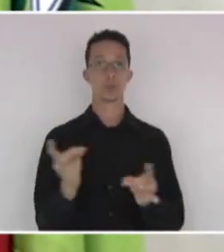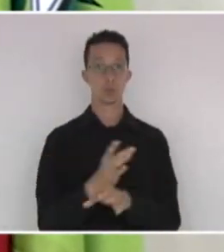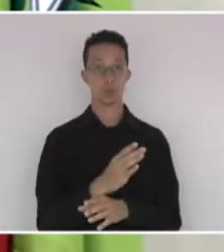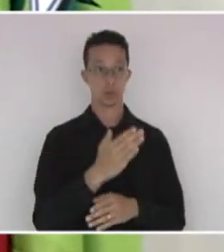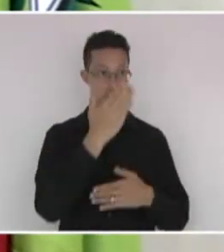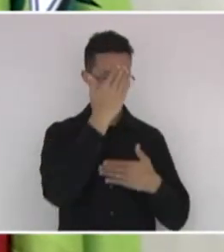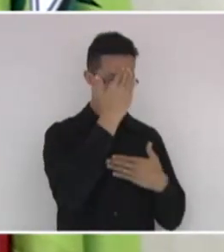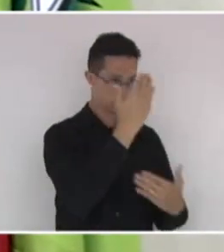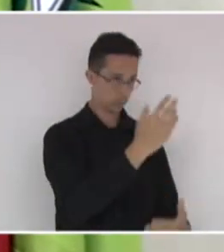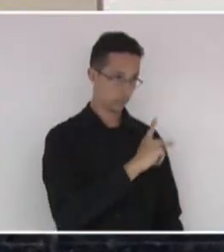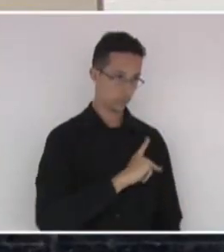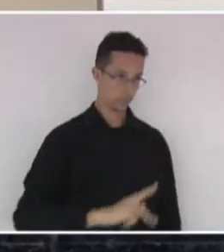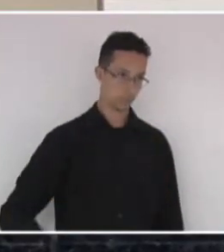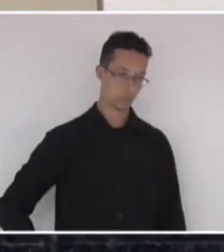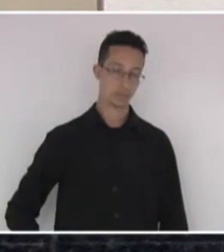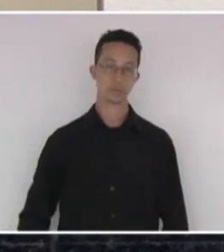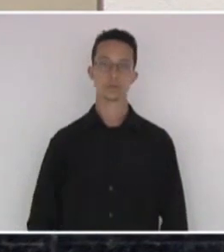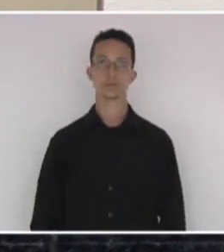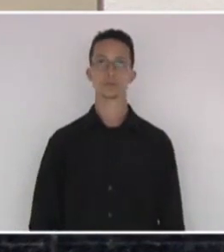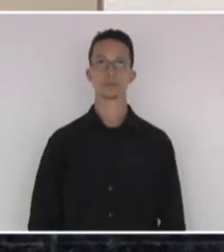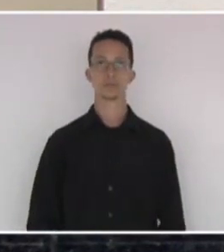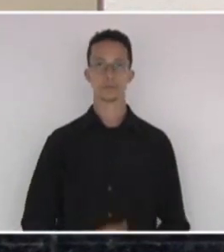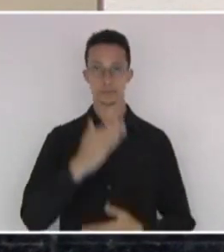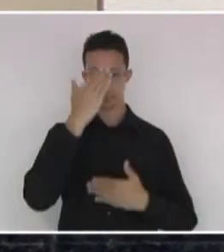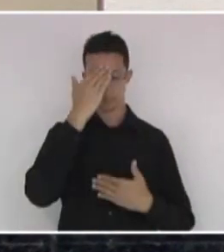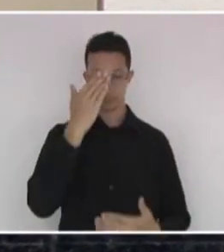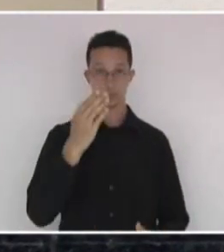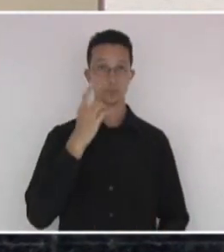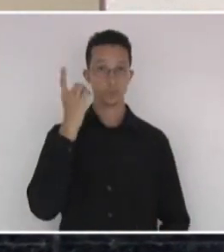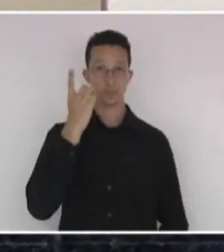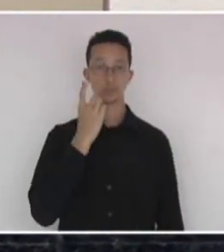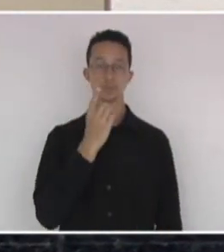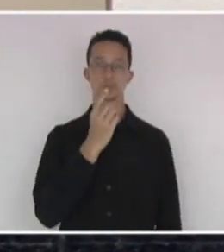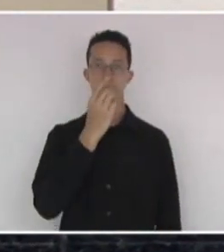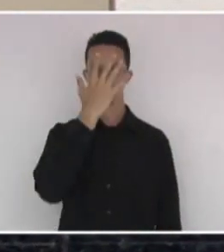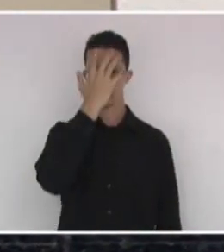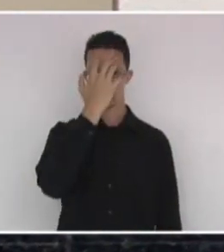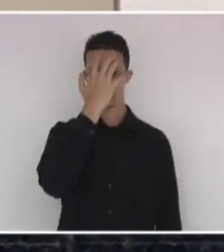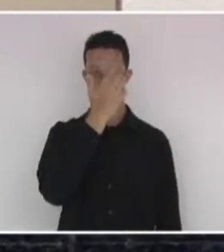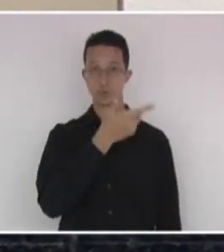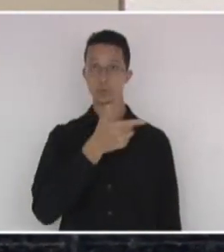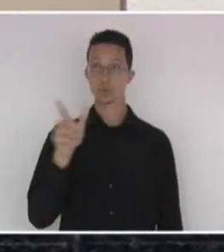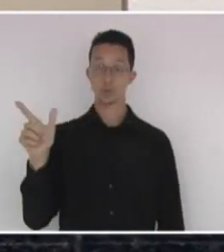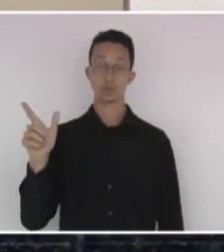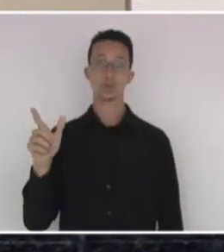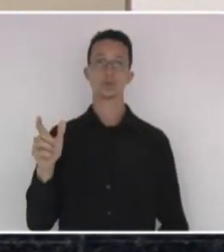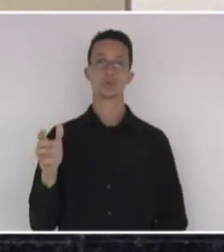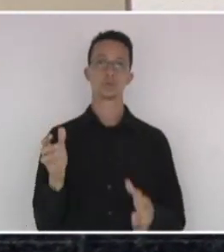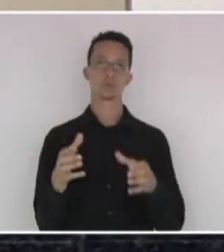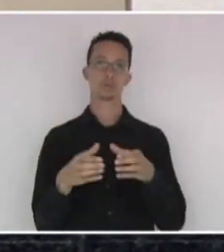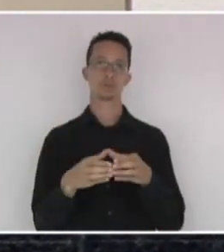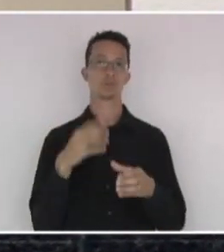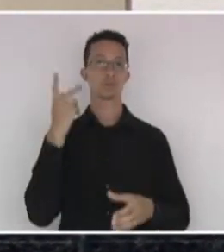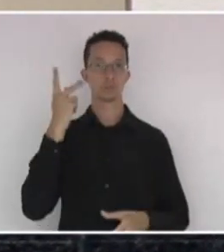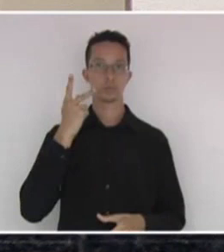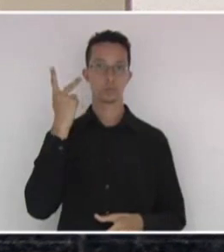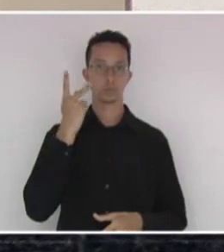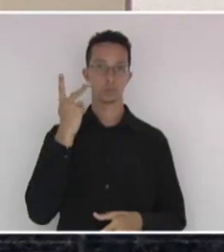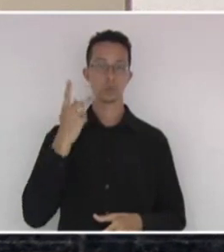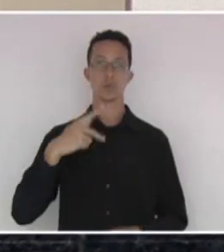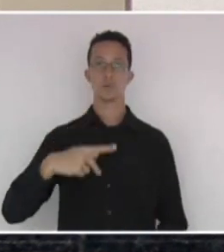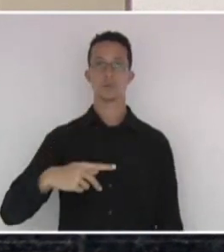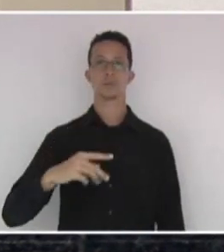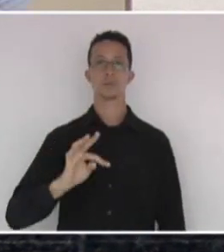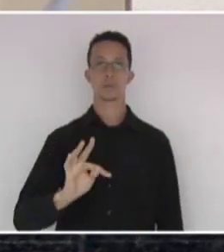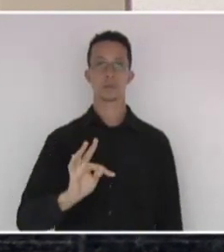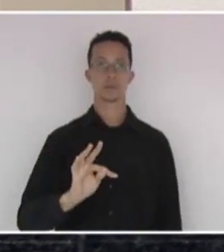pelo espaço. Obrigado, deputado Ismael. O próximo partido a ter o seu espaço aqui é o Partido dos